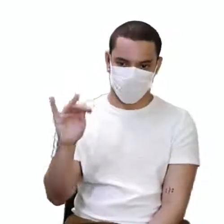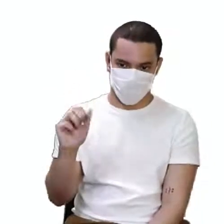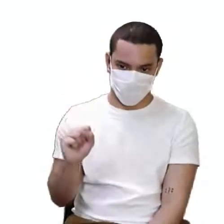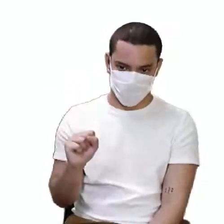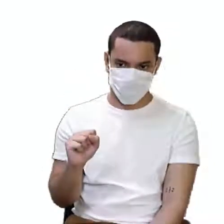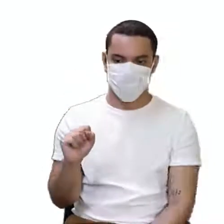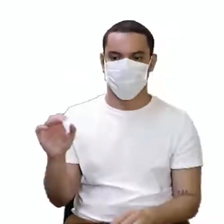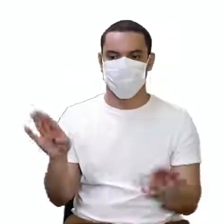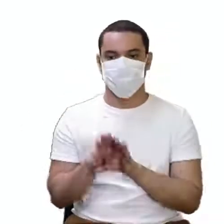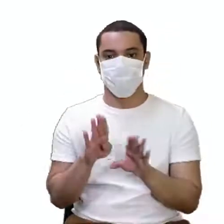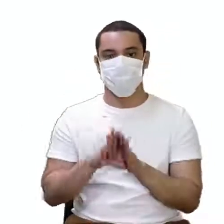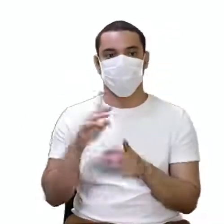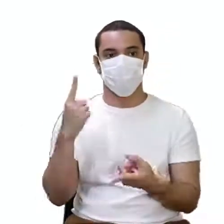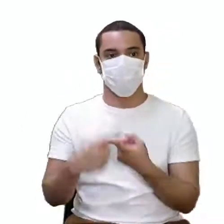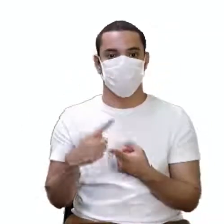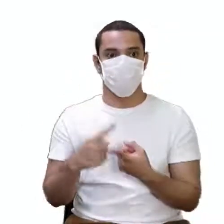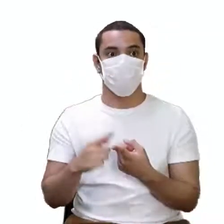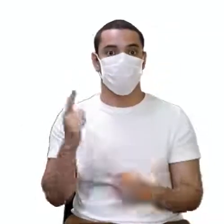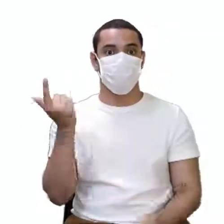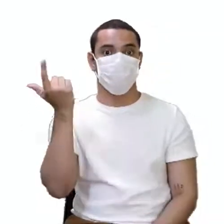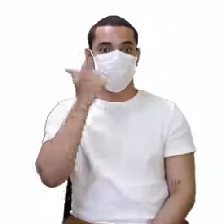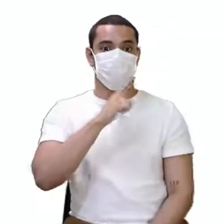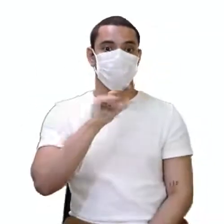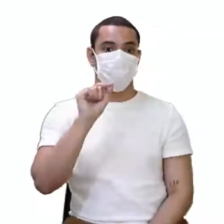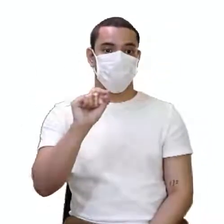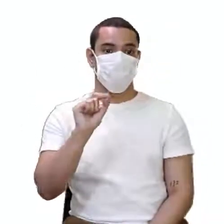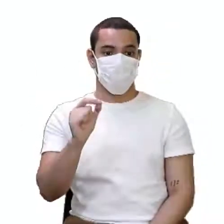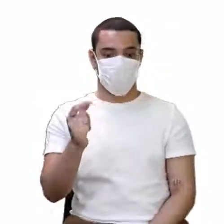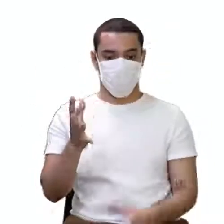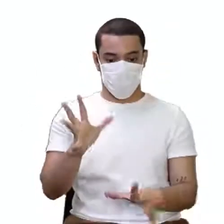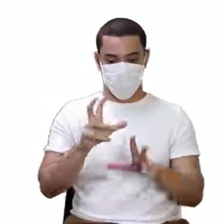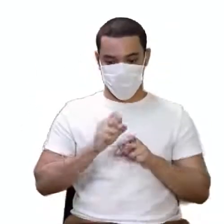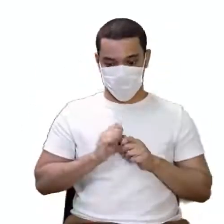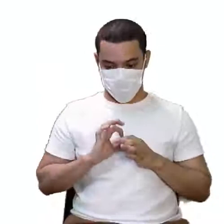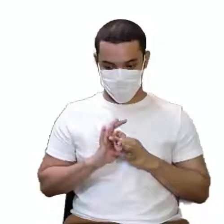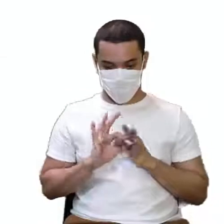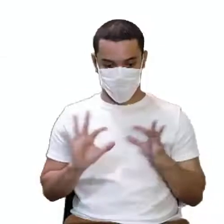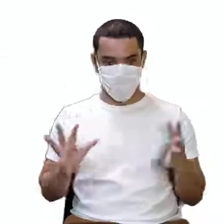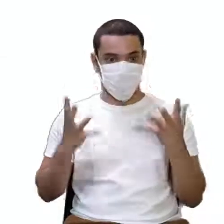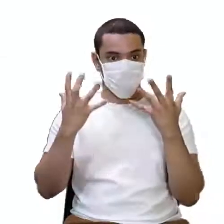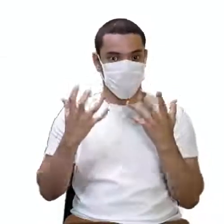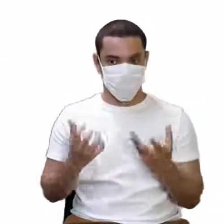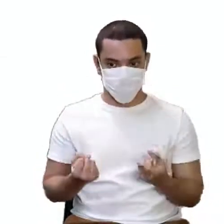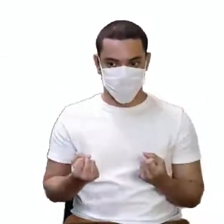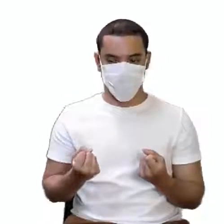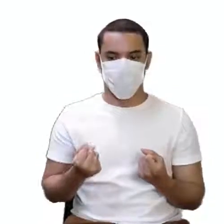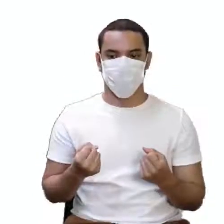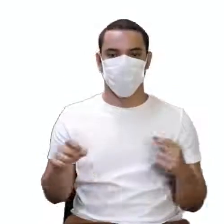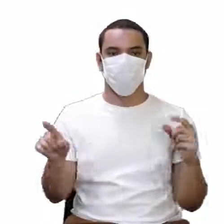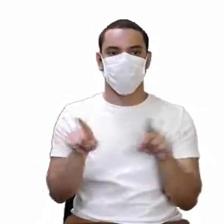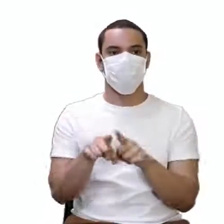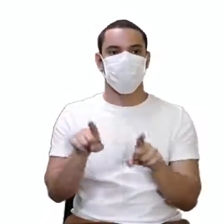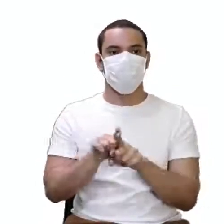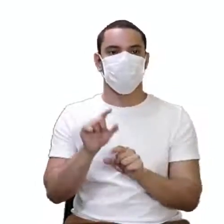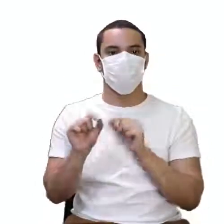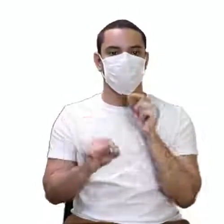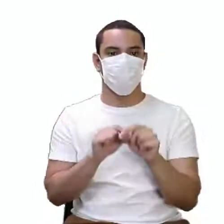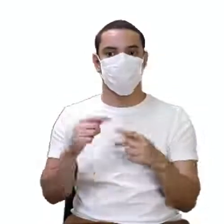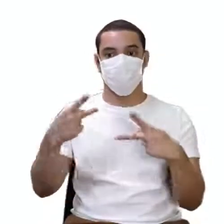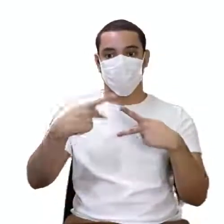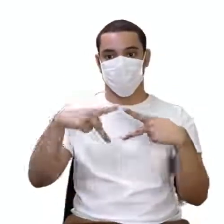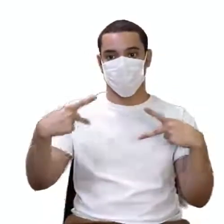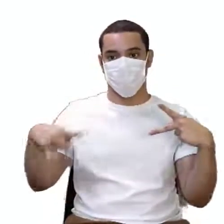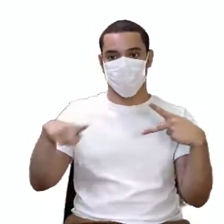heterotróficas. Heterotróficas por quê? Porque elas consumiam o que estava disponível no ambiente. O que estava disponível no ambiente? As